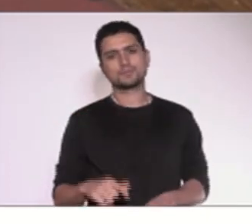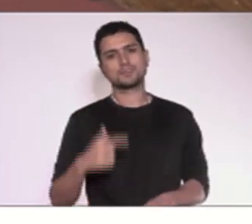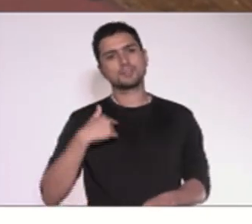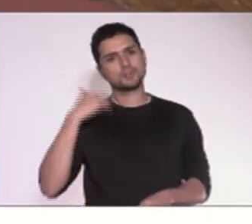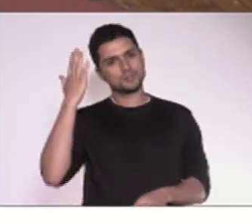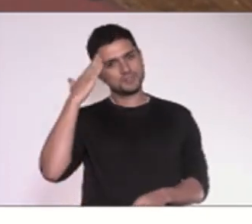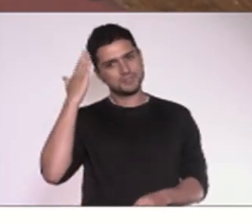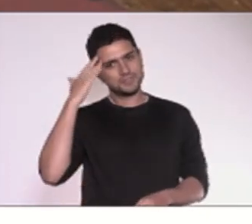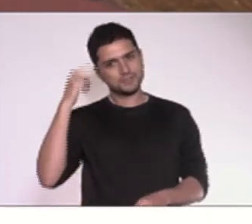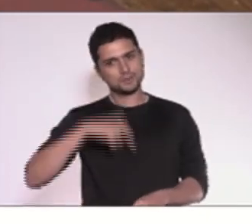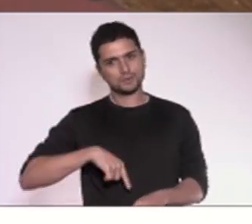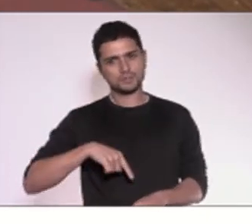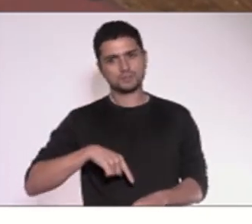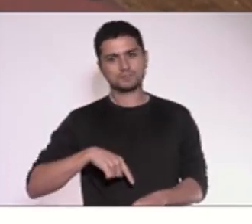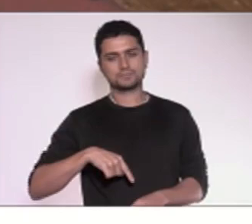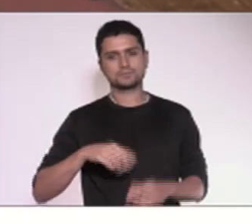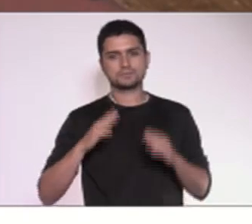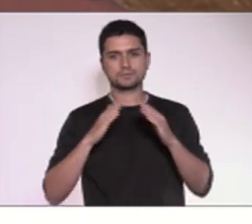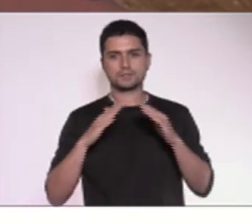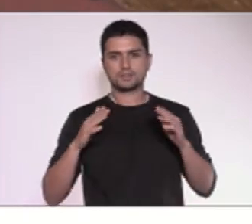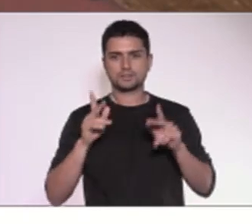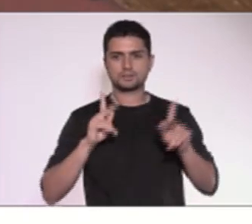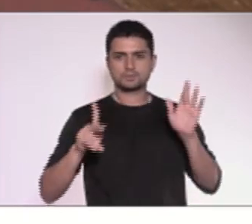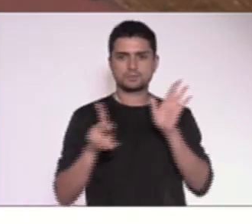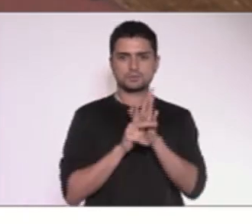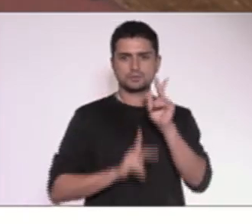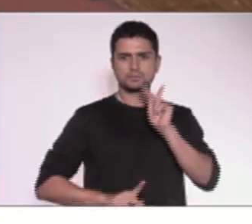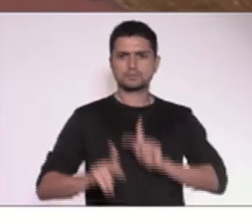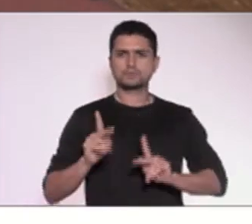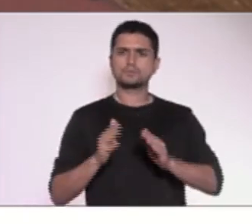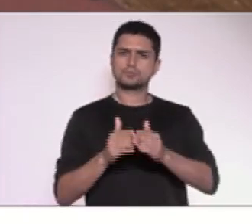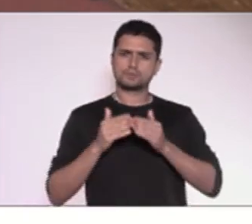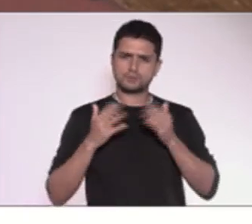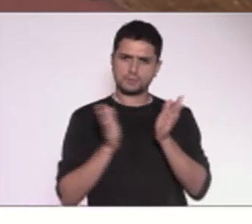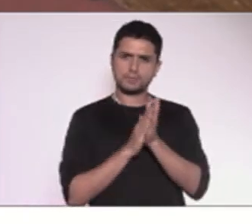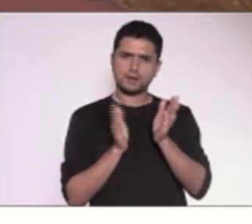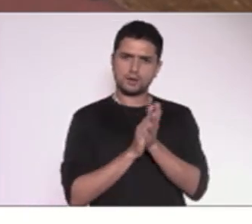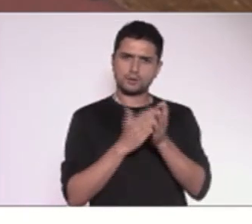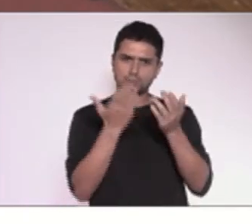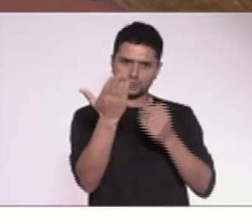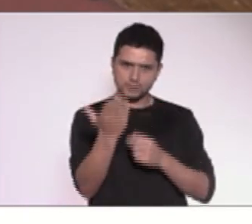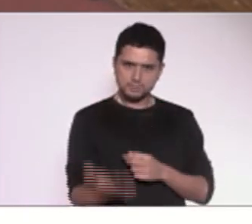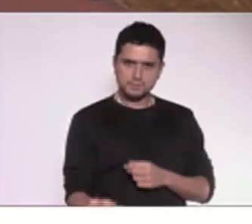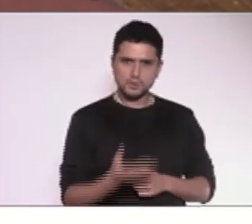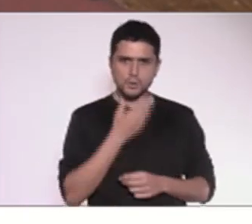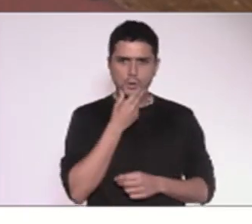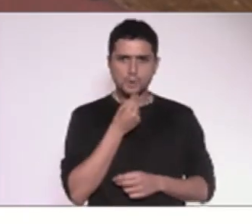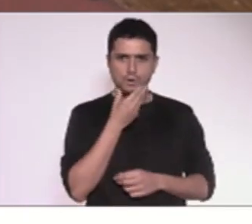com a permissão do Carlos Augusto, uma salva de palmas para o Candreva, por favor.